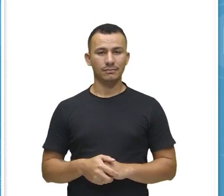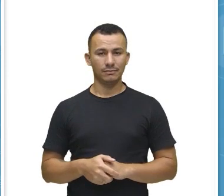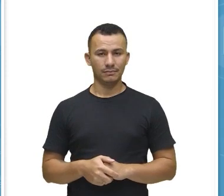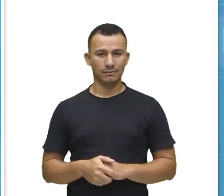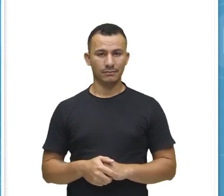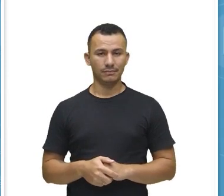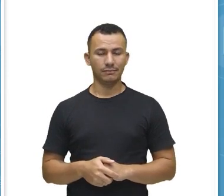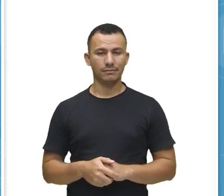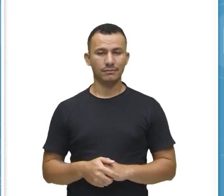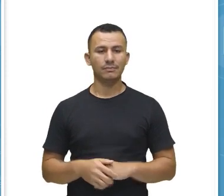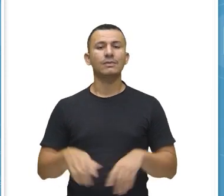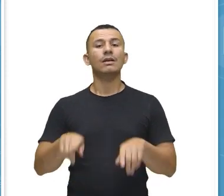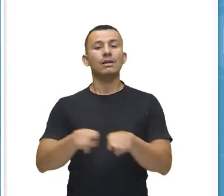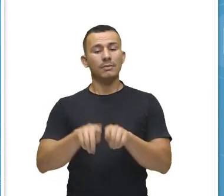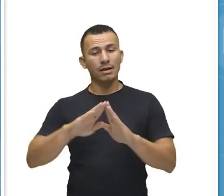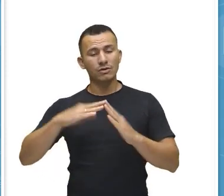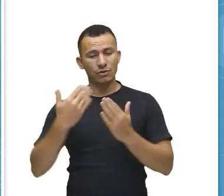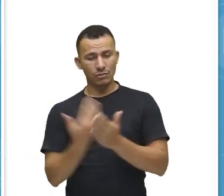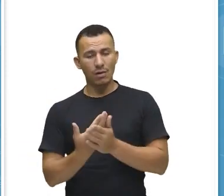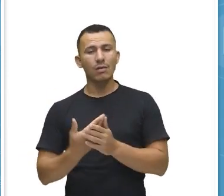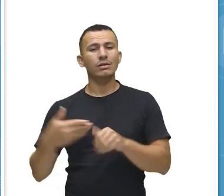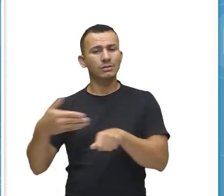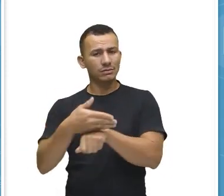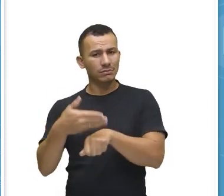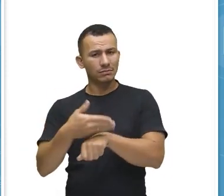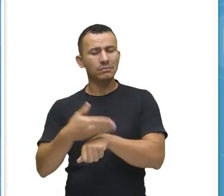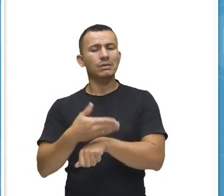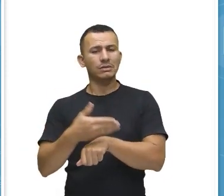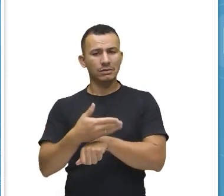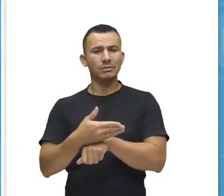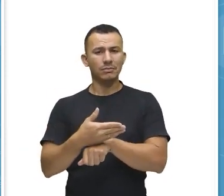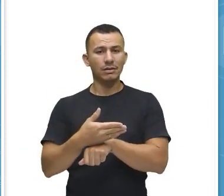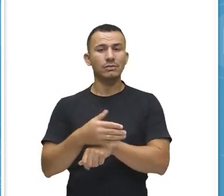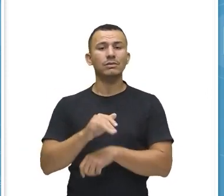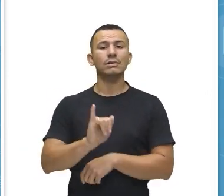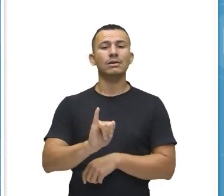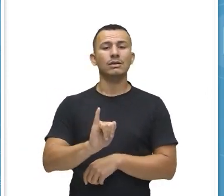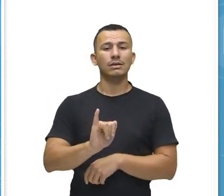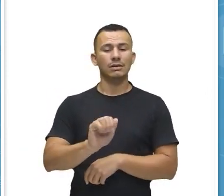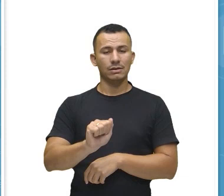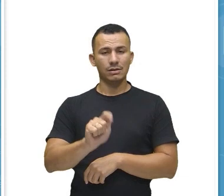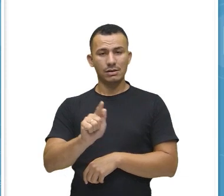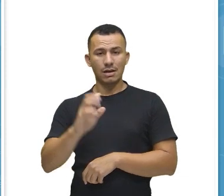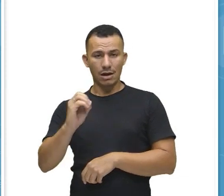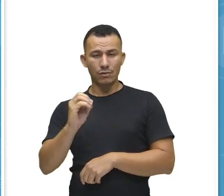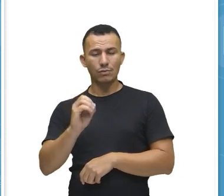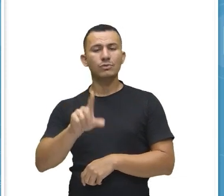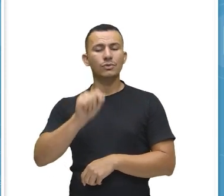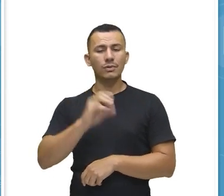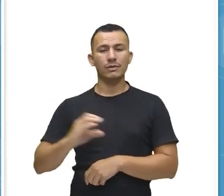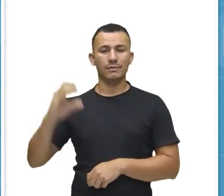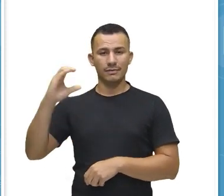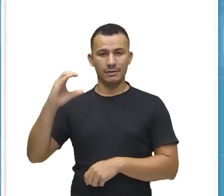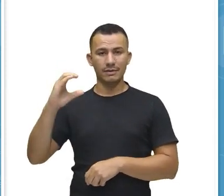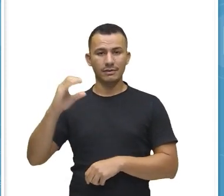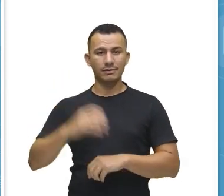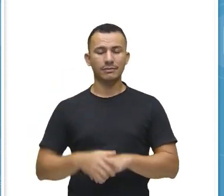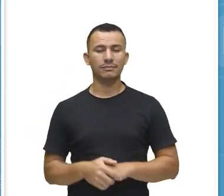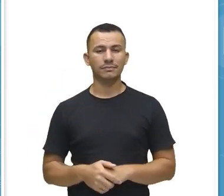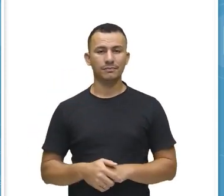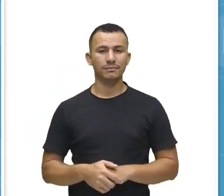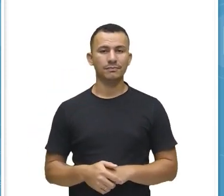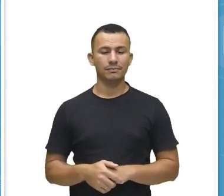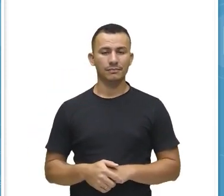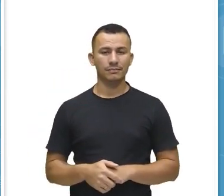Escola Santina também. Quem está aqui é o Iago, letra C também, né, Iago? Aqui também, C